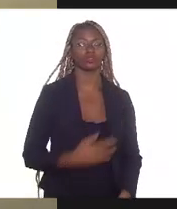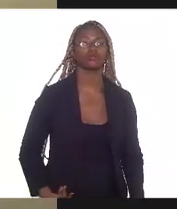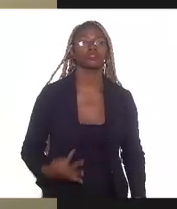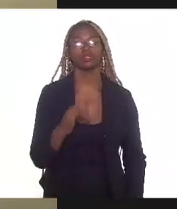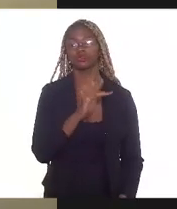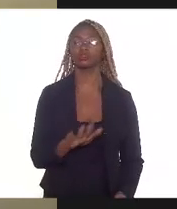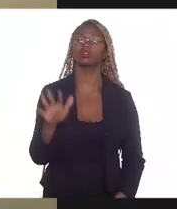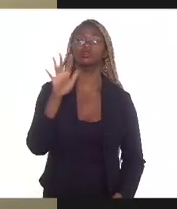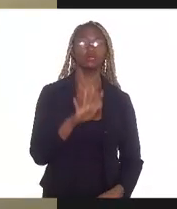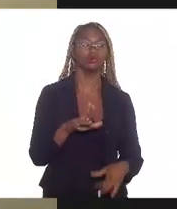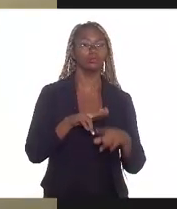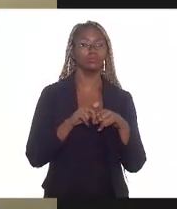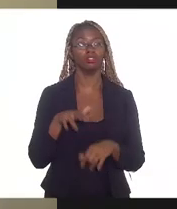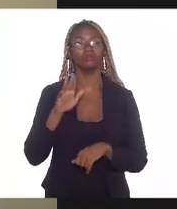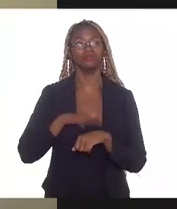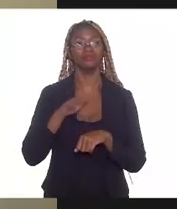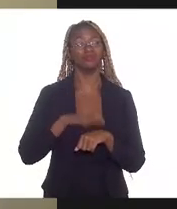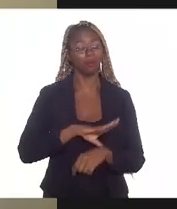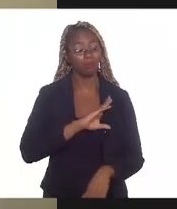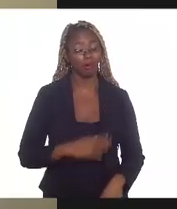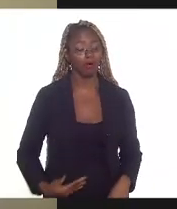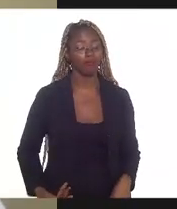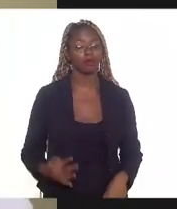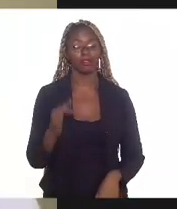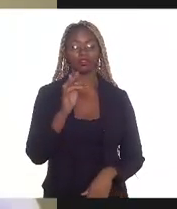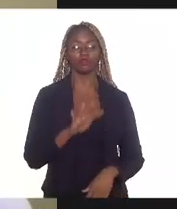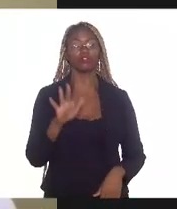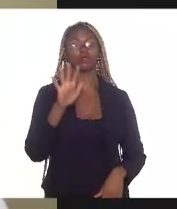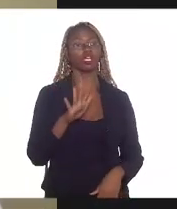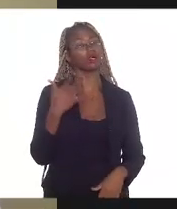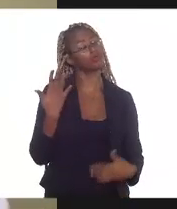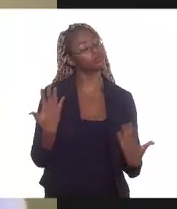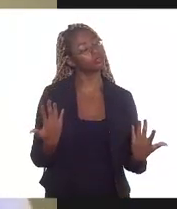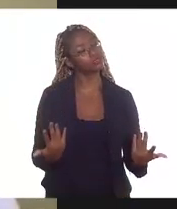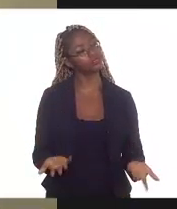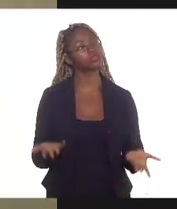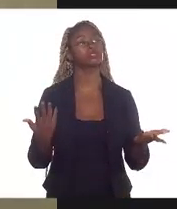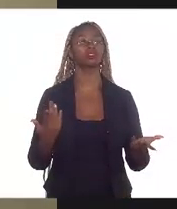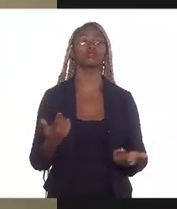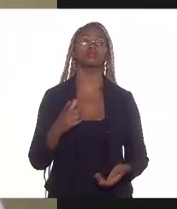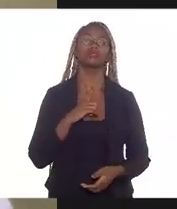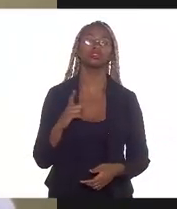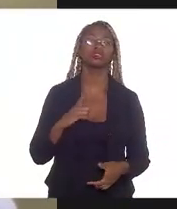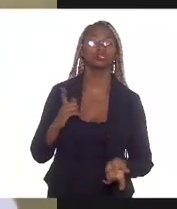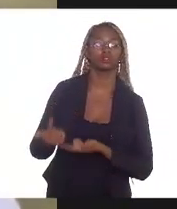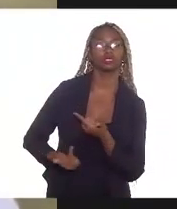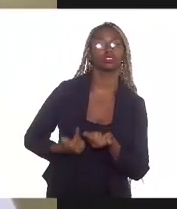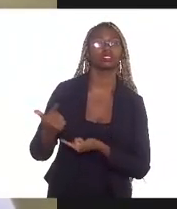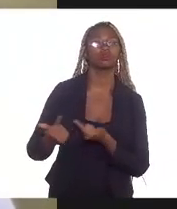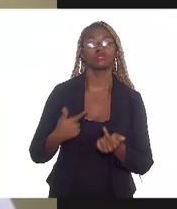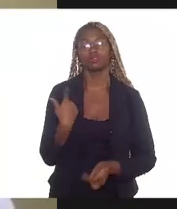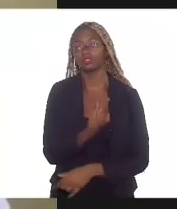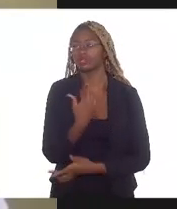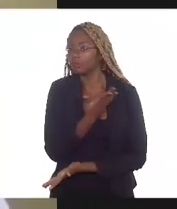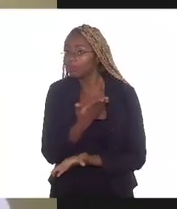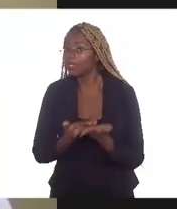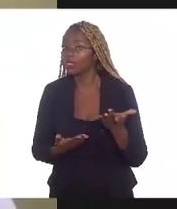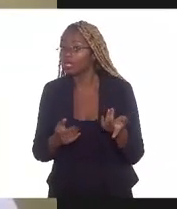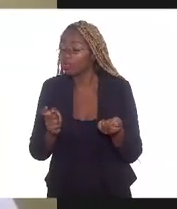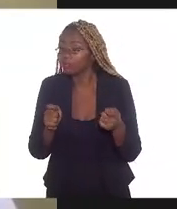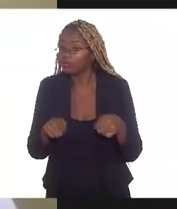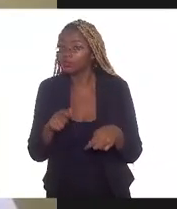causa do programa do próprio governo federal. Então, o ITERJ está em plena atividade e nós perderíamos a possibilidade